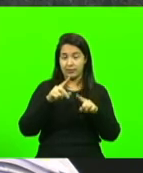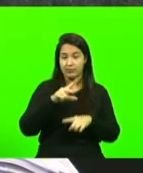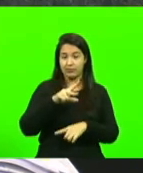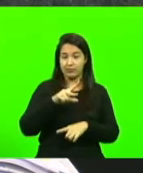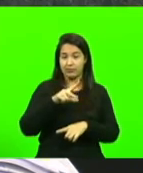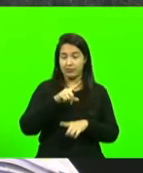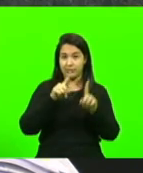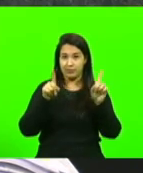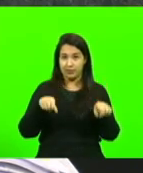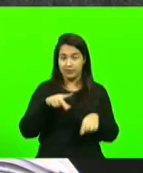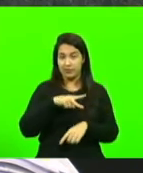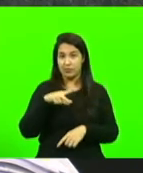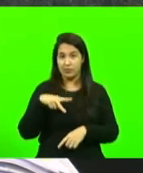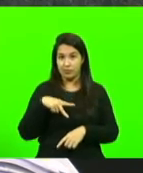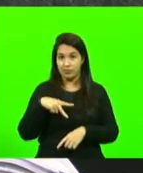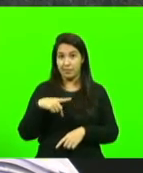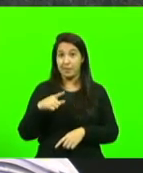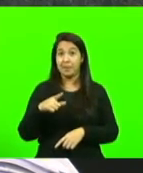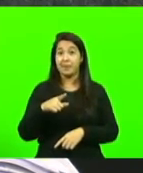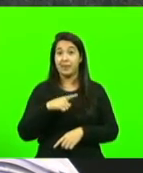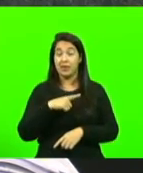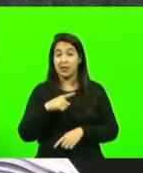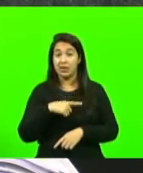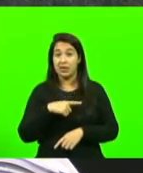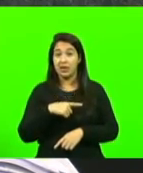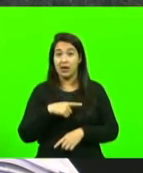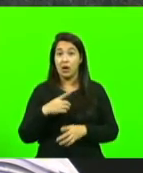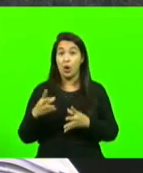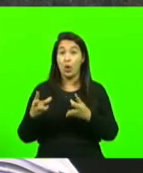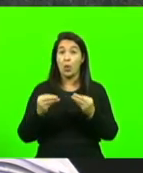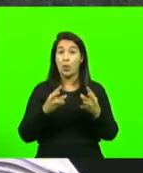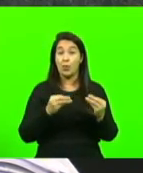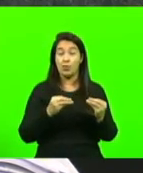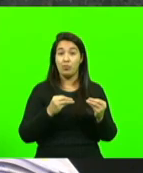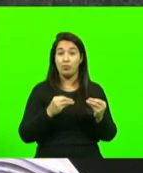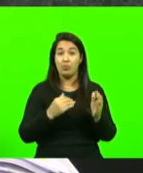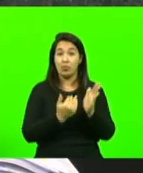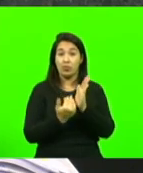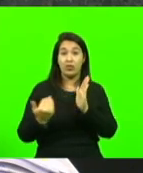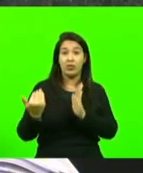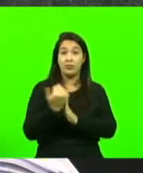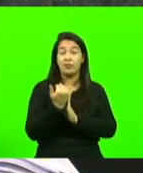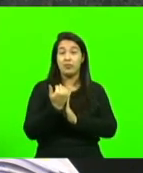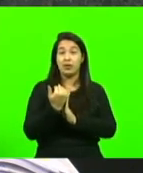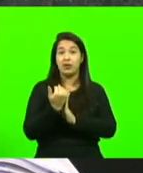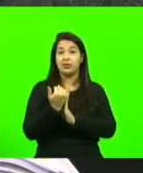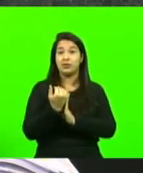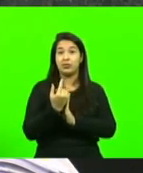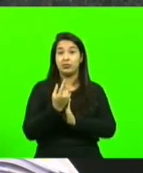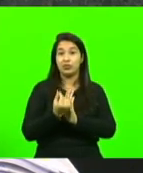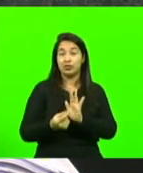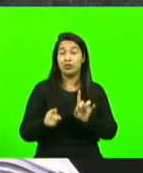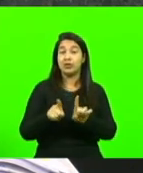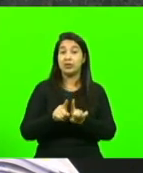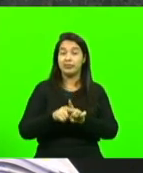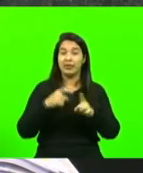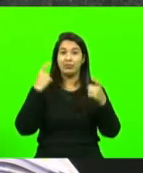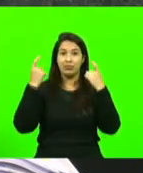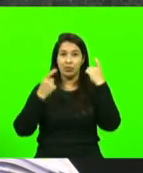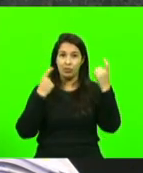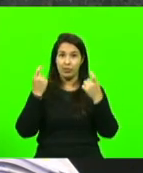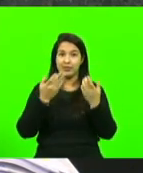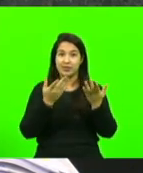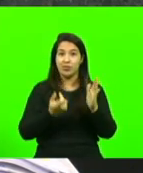houve uma elevação descabida de tarifas e pela preocupação excessiva com os lucros porque a